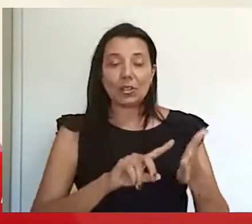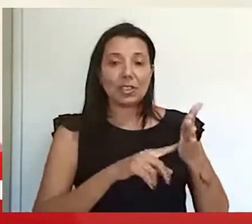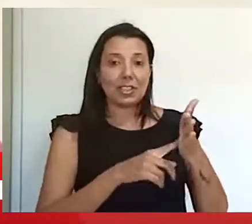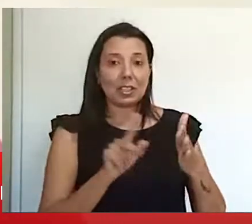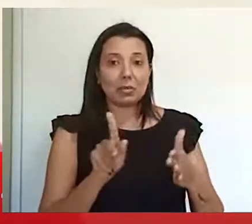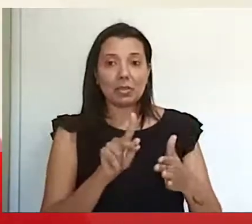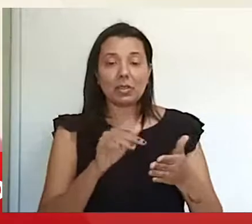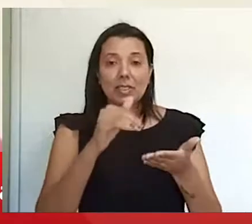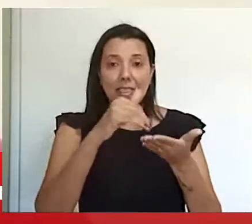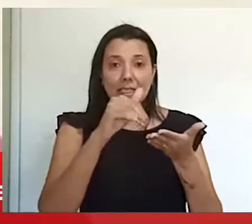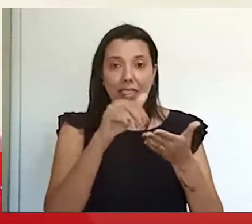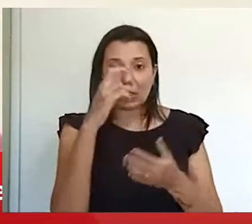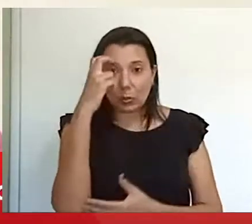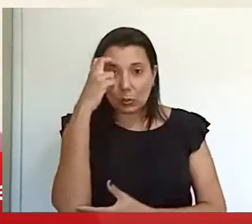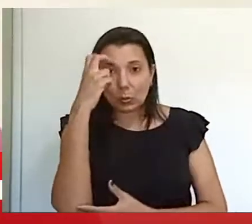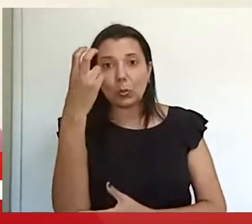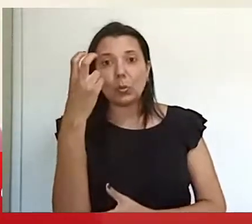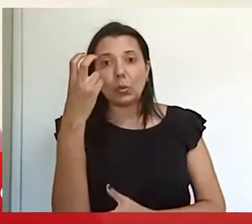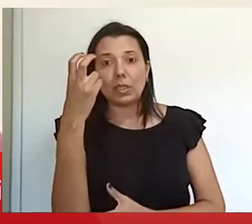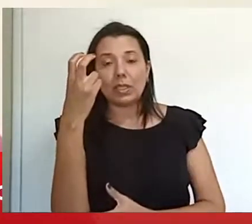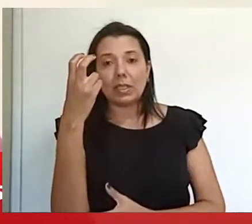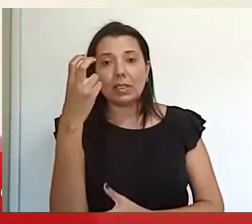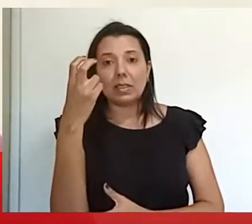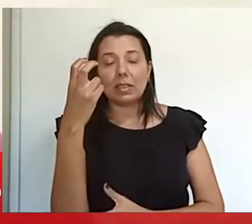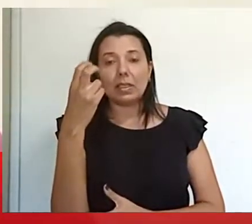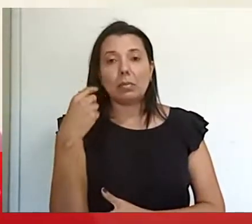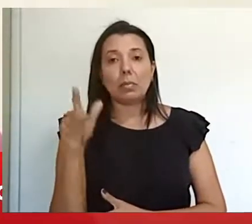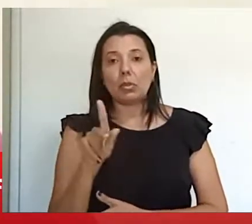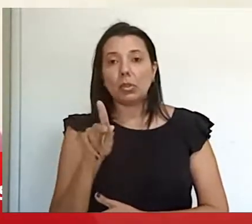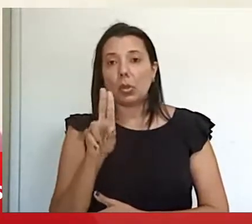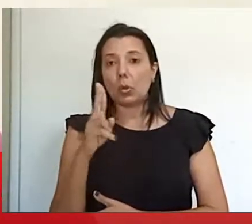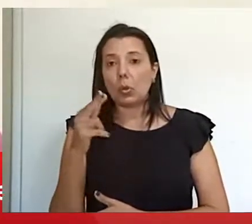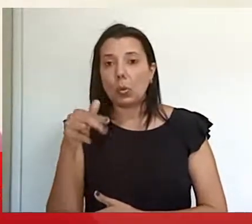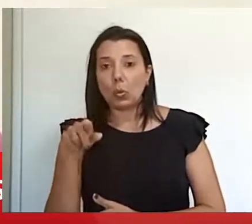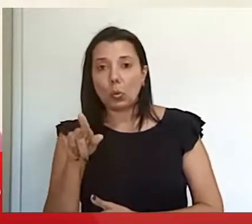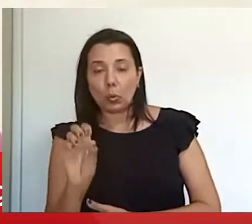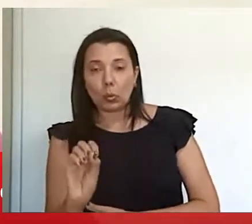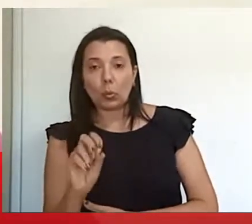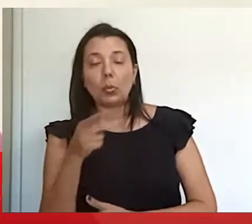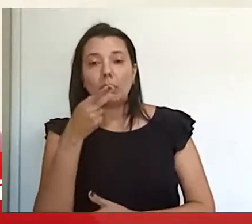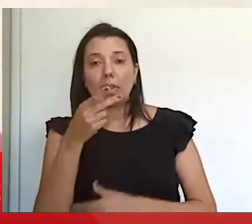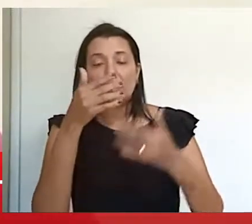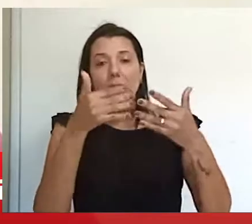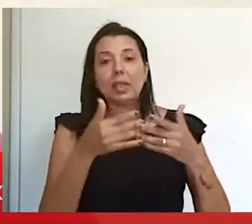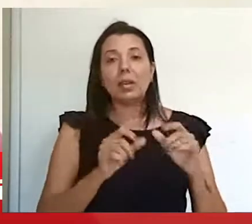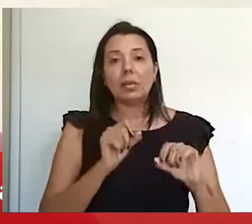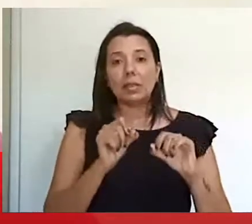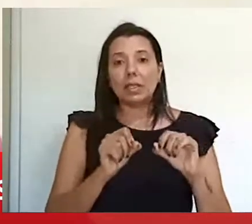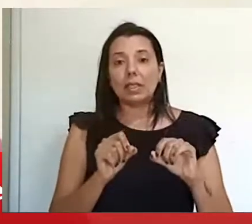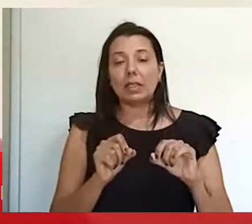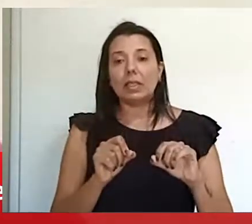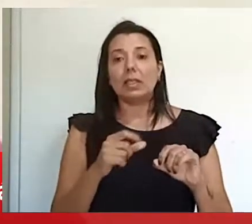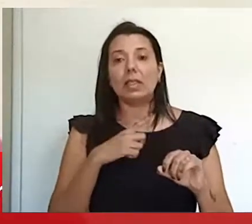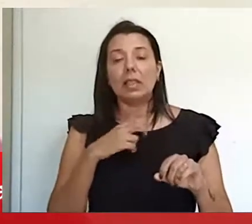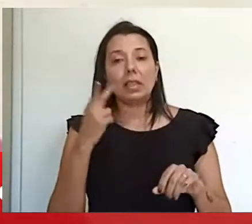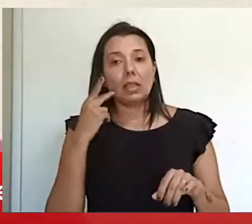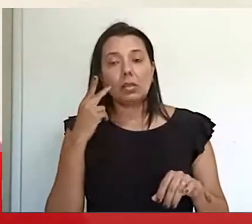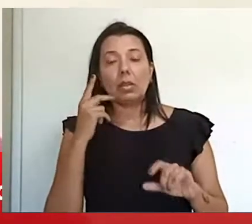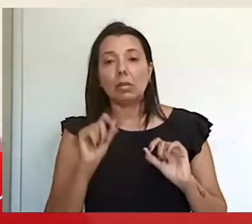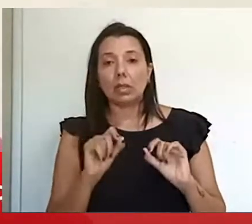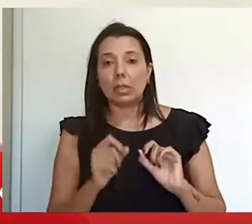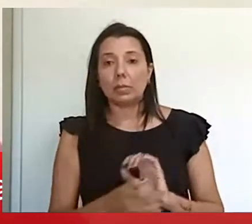Cultura. E eu sou um dos diretores que visito a zona rural. Então, eu pego ali